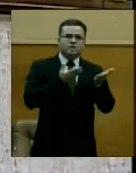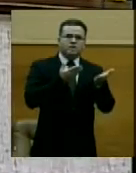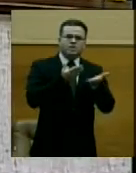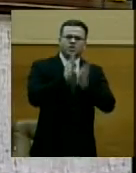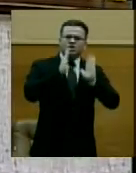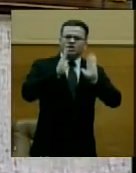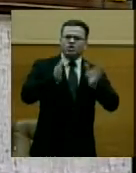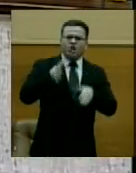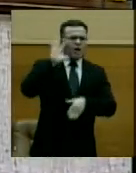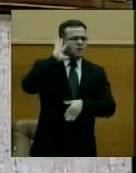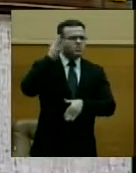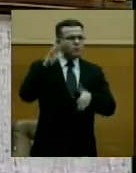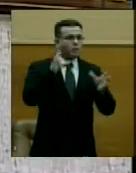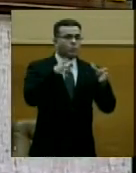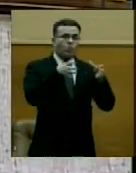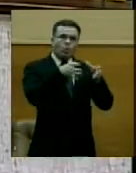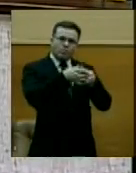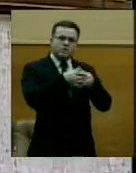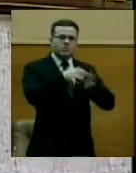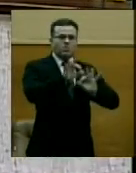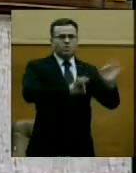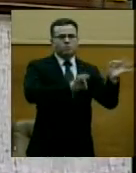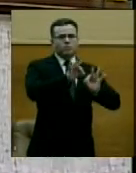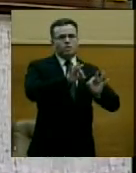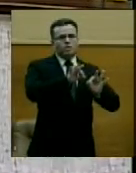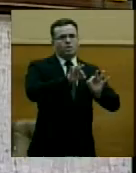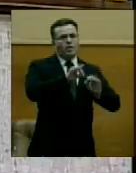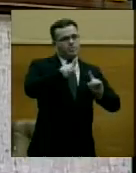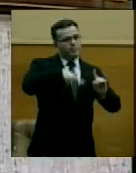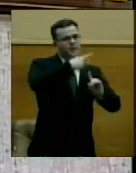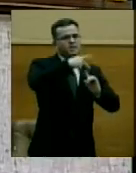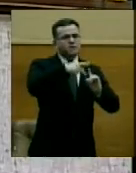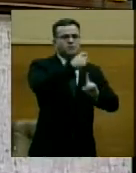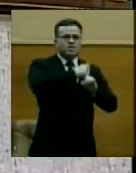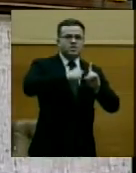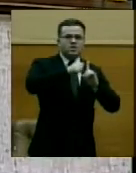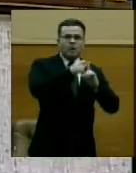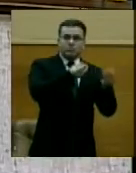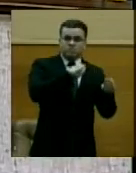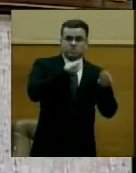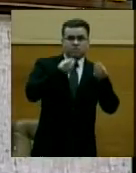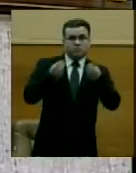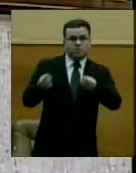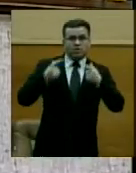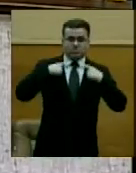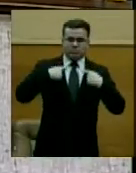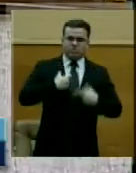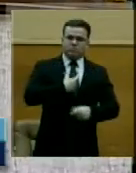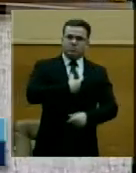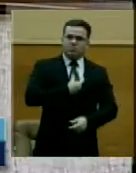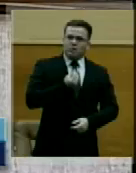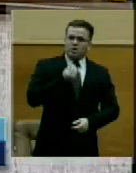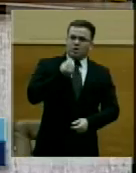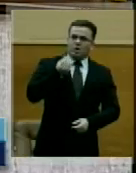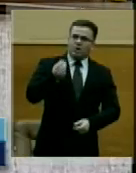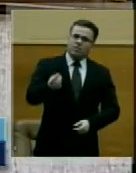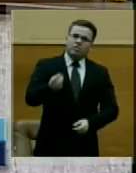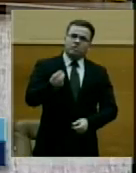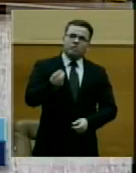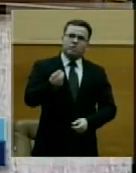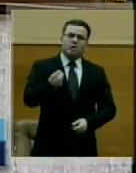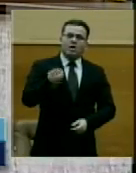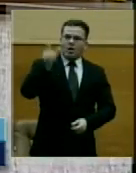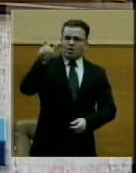de Saúde, Higiene, Assistência e Previdência Social, concedendo a medalha do mérito da superação Flávio Primo